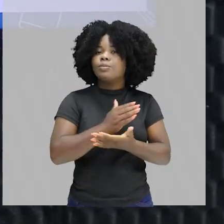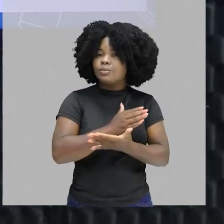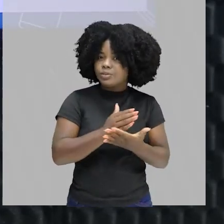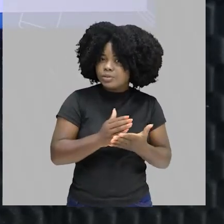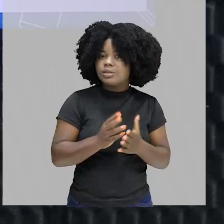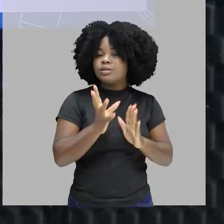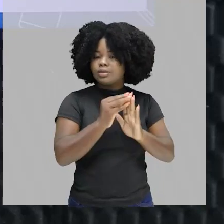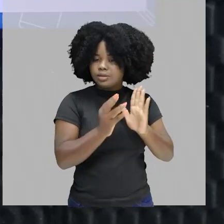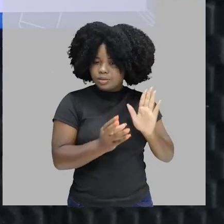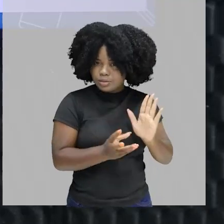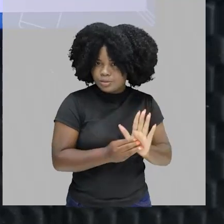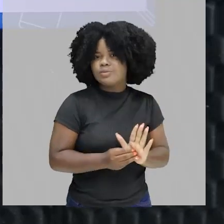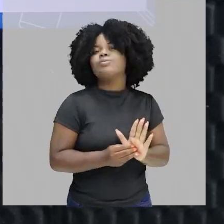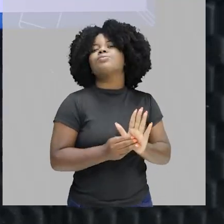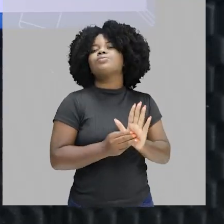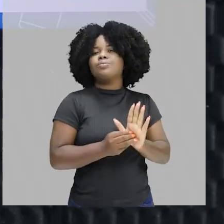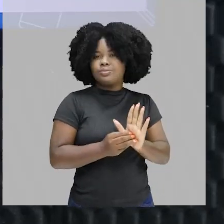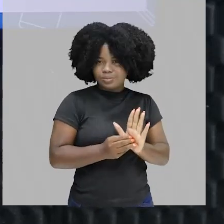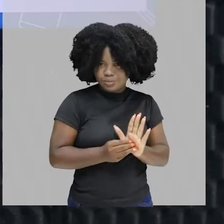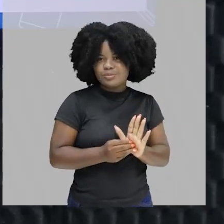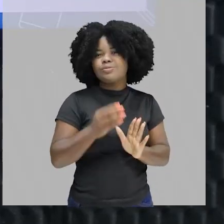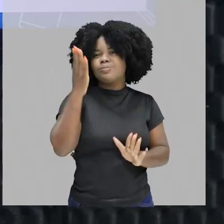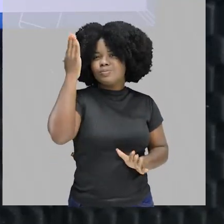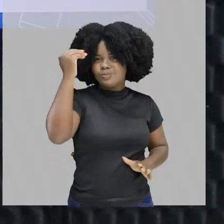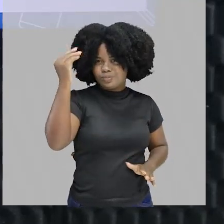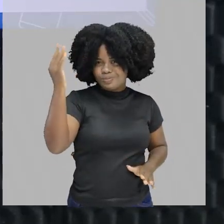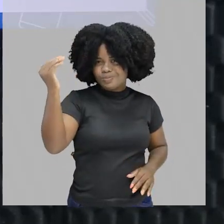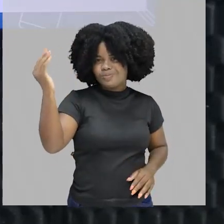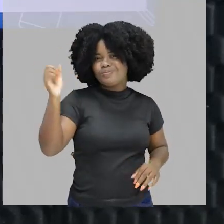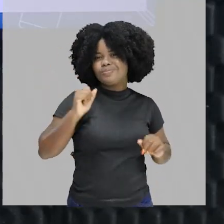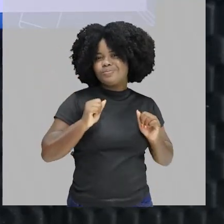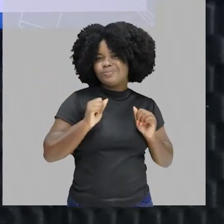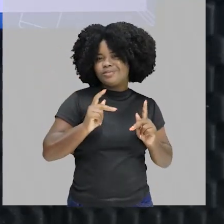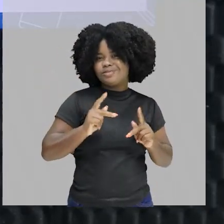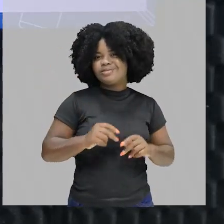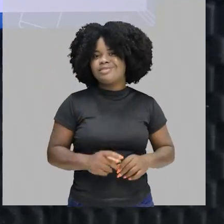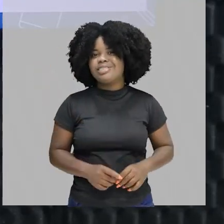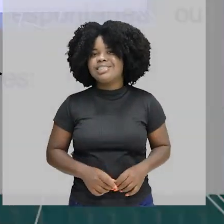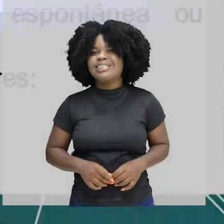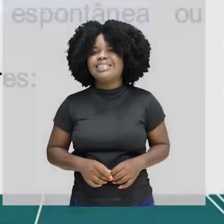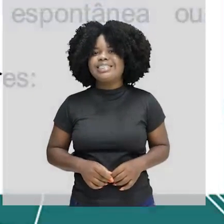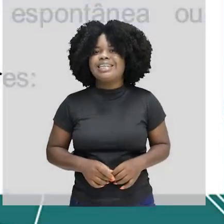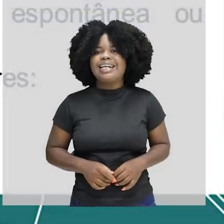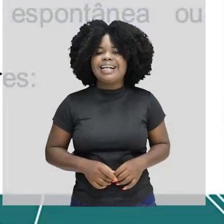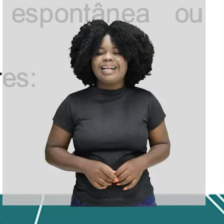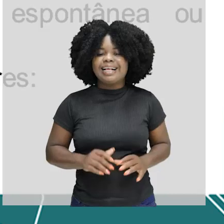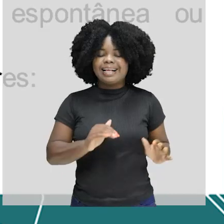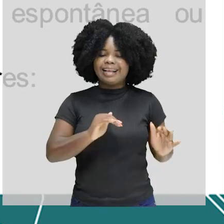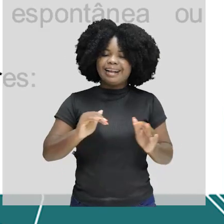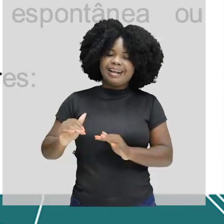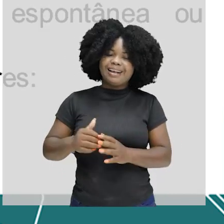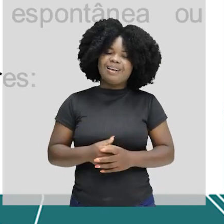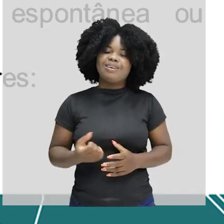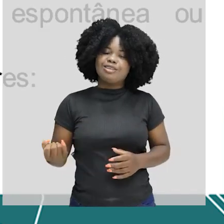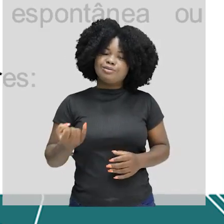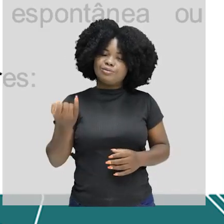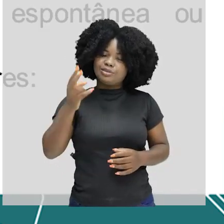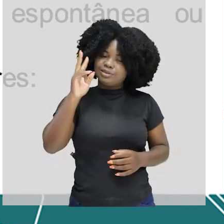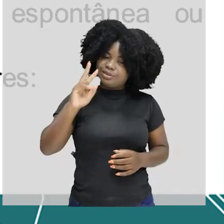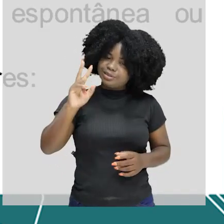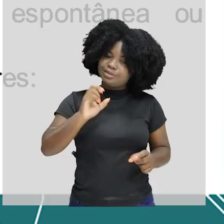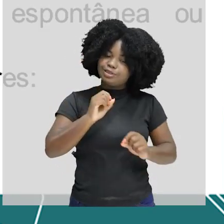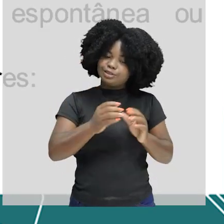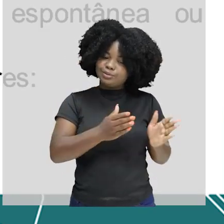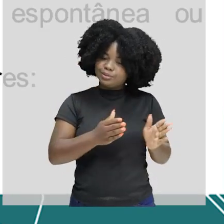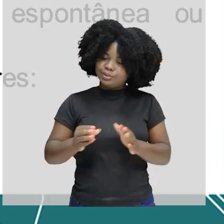esse assunto ele é muito, mas muito sucesso, beleza? Primeira coisa importante, galera, antes de falarmos sobre o